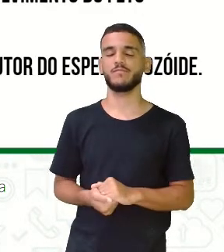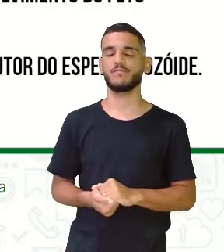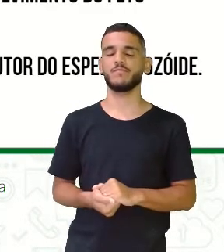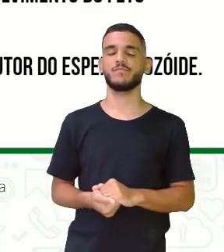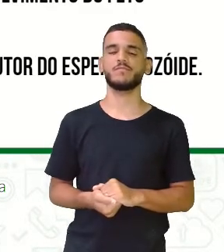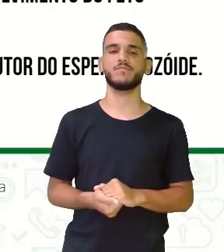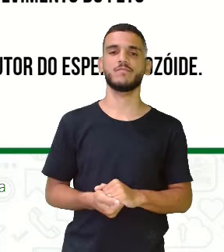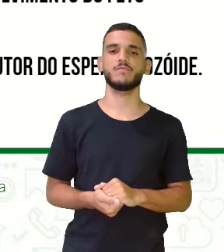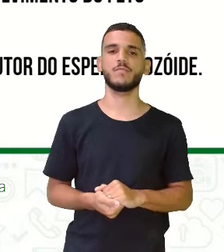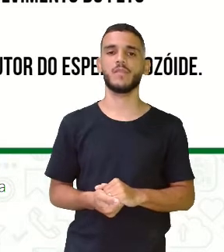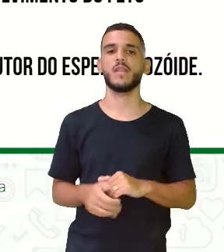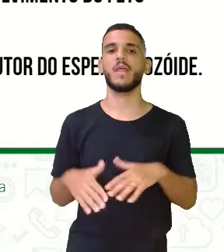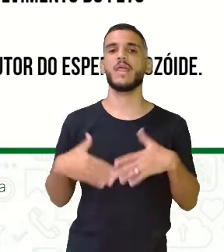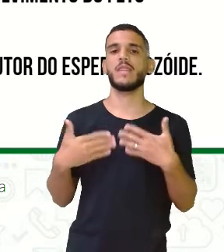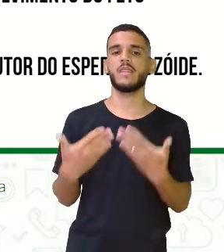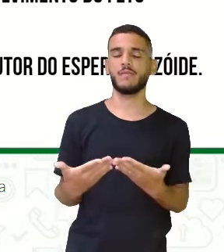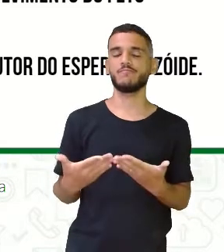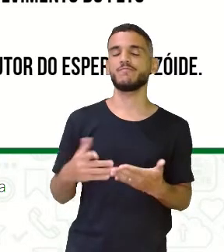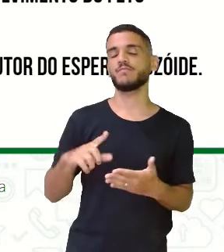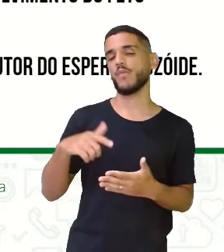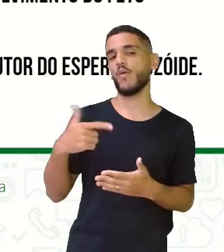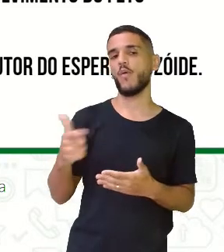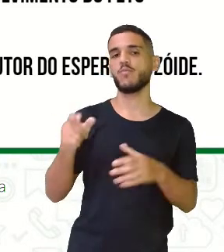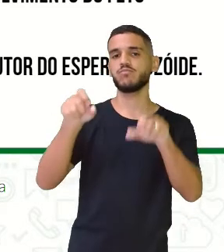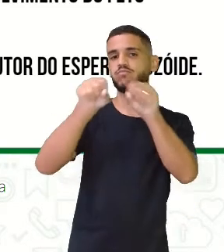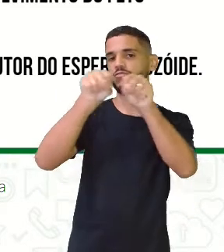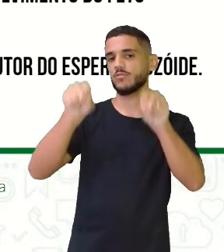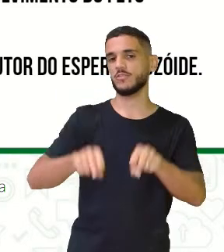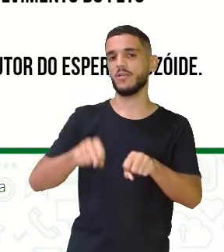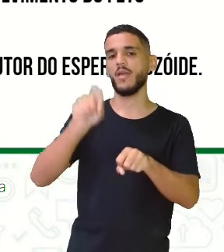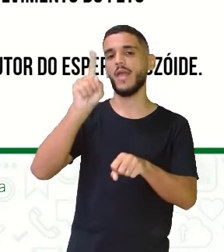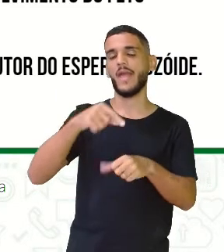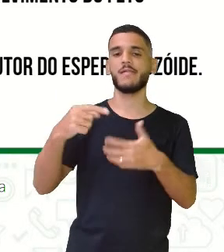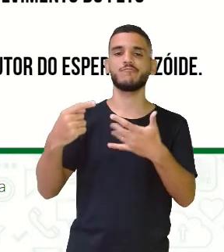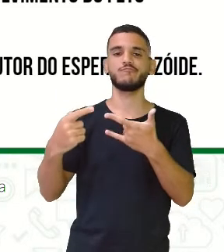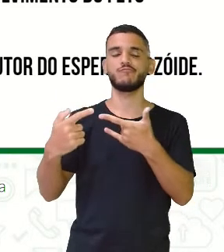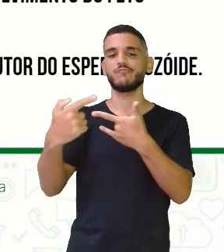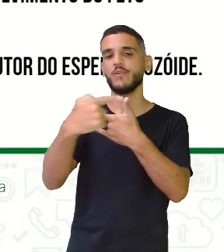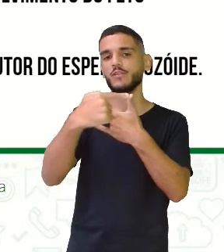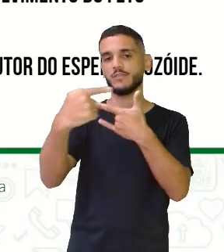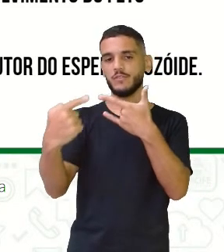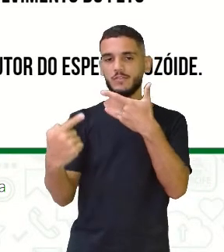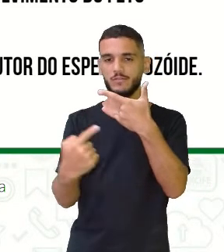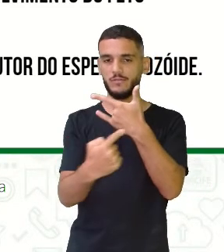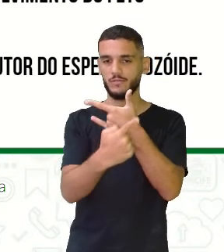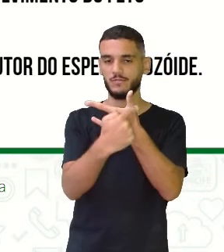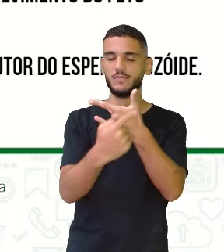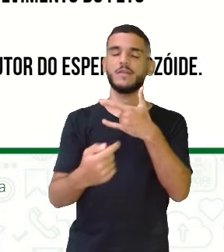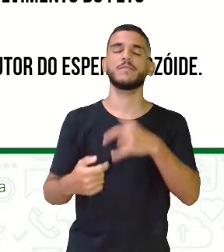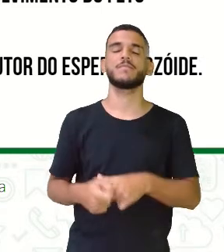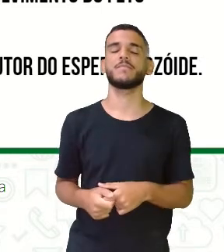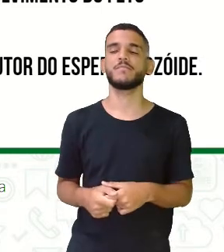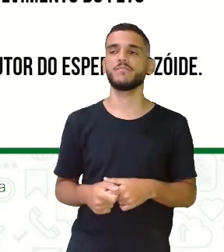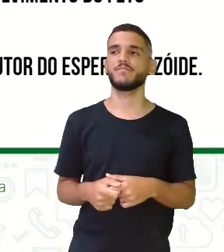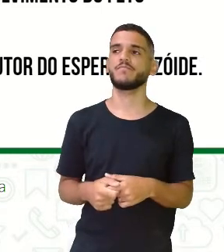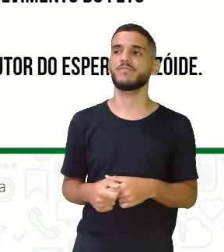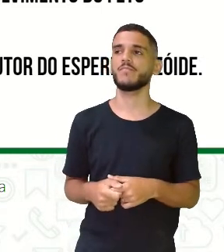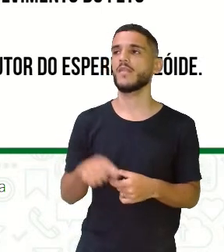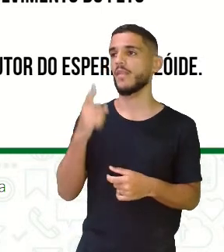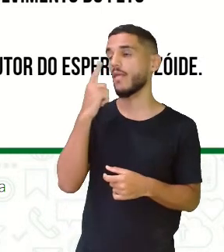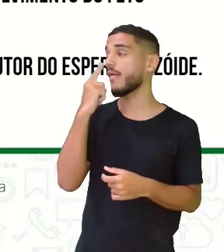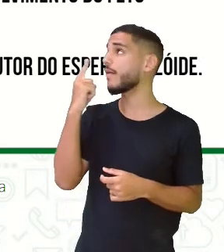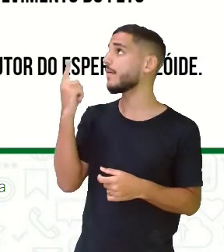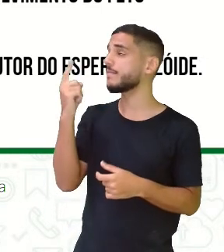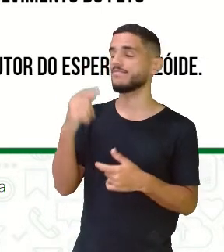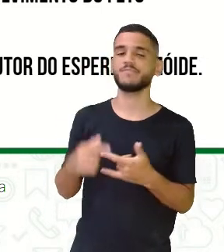Então, vamos ver mais um sistema bem importante, que é o sistema reprodutor. E aí a gente está vendo o sistema reprodutor acima, né? O